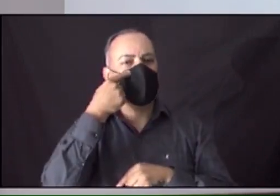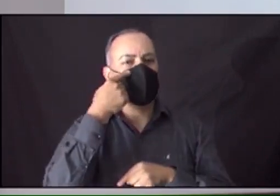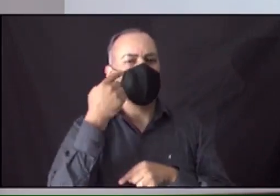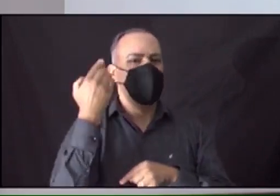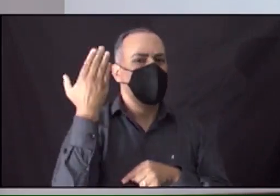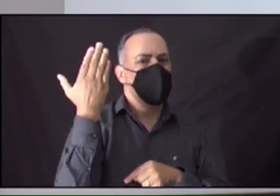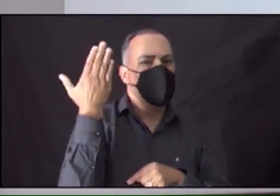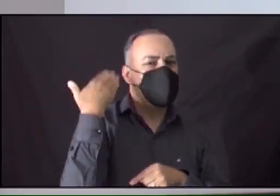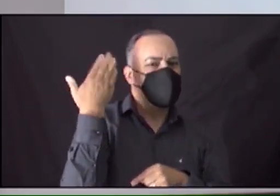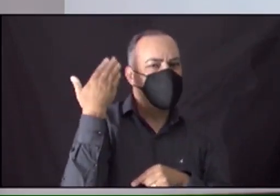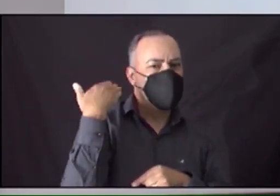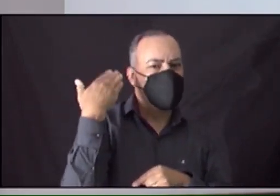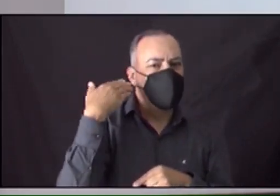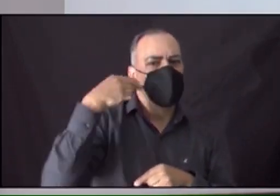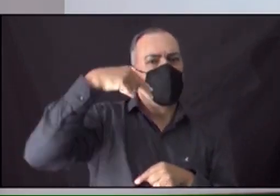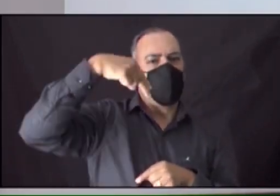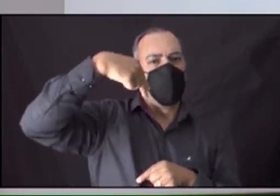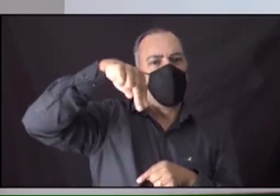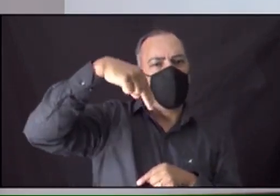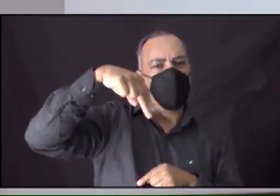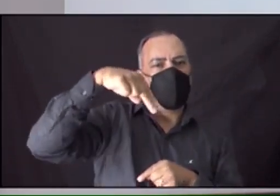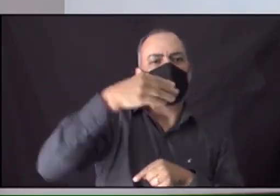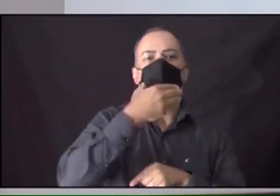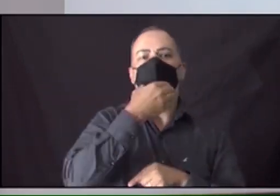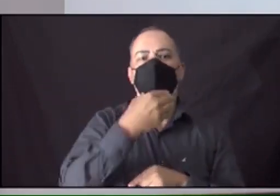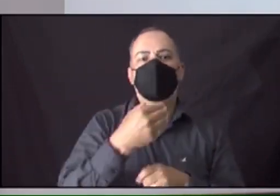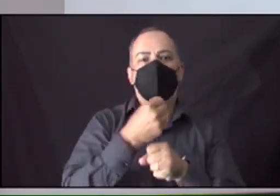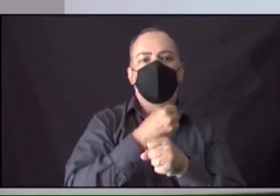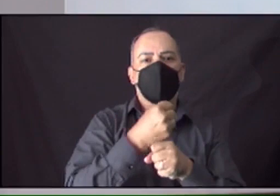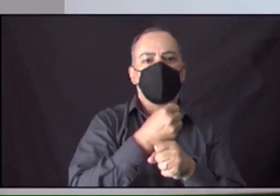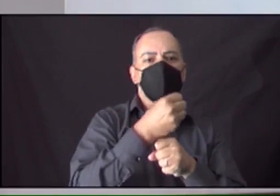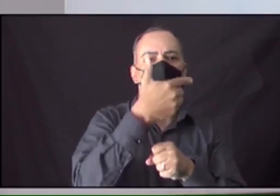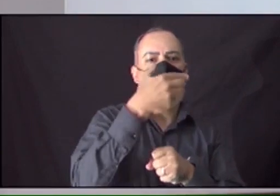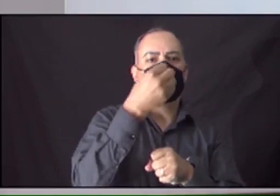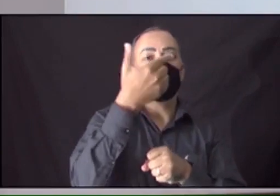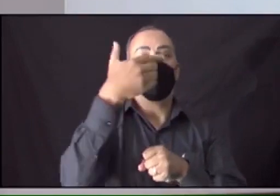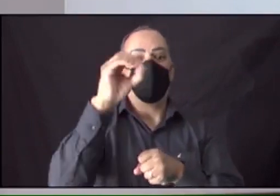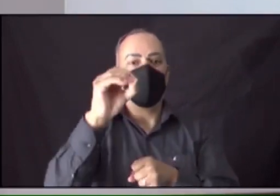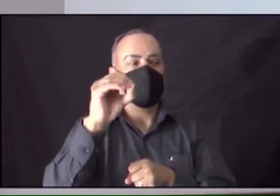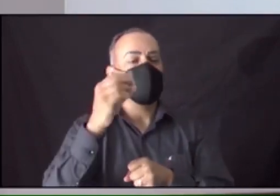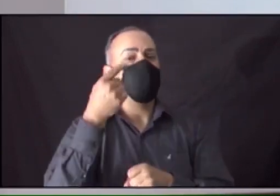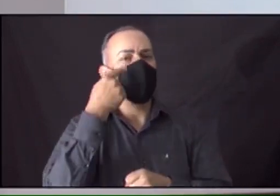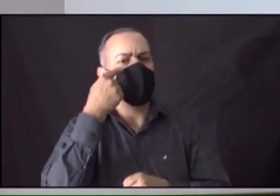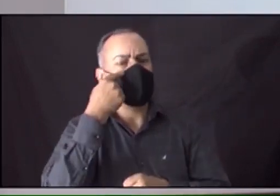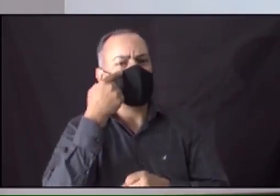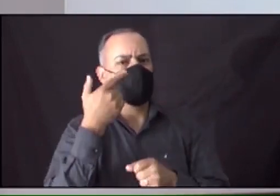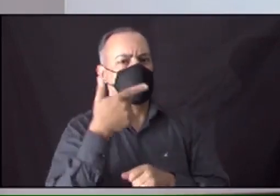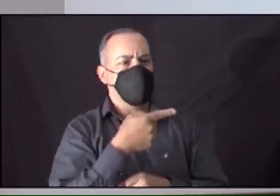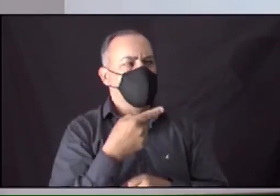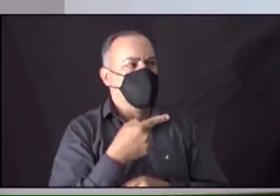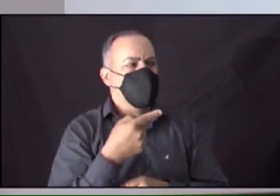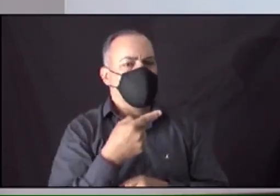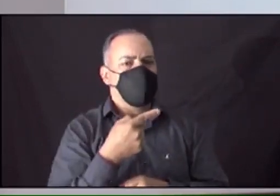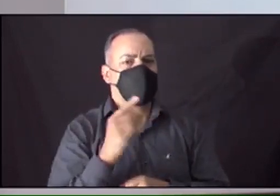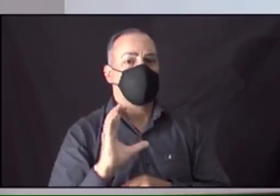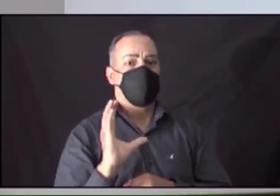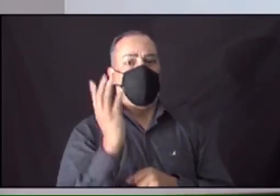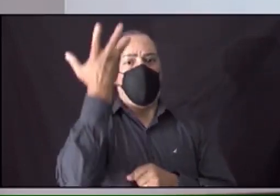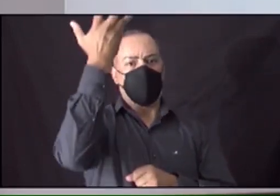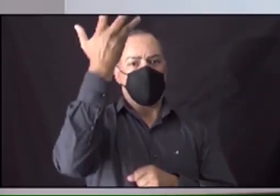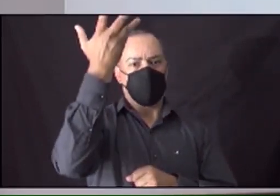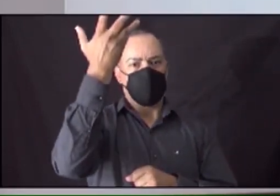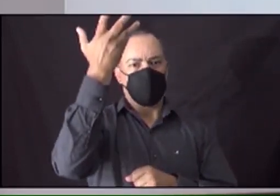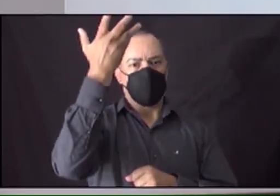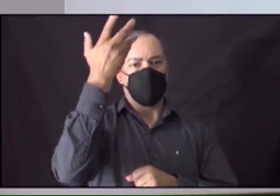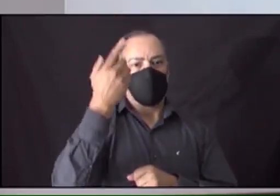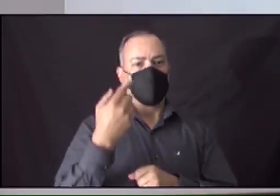lá em novembro e dezembro. Então, temos uma curva muito semelhante ao que já aconteceu no nosso primeiro